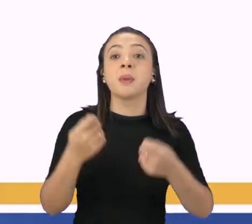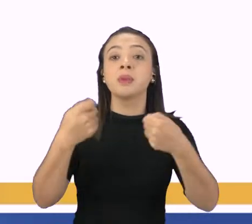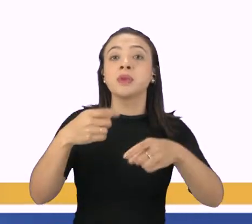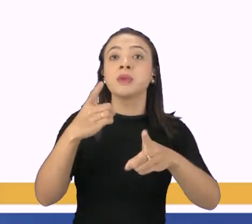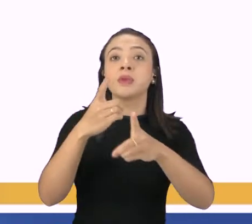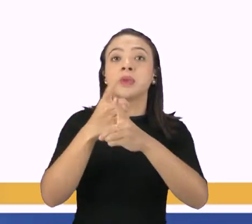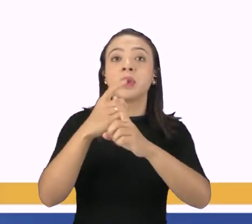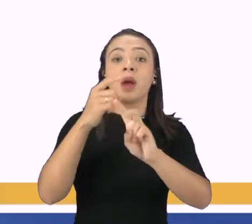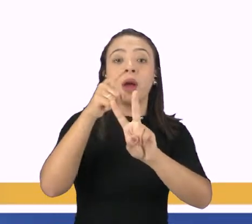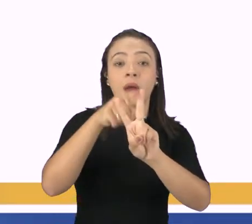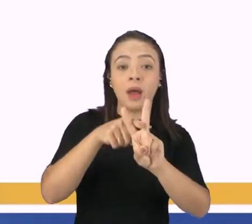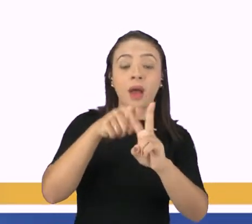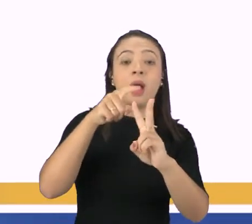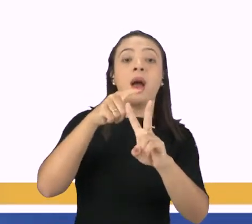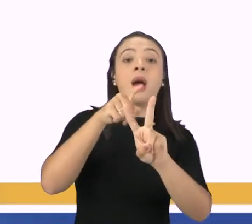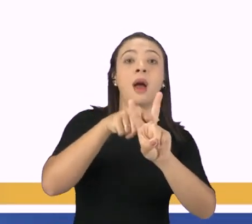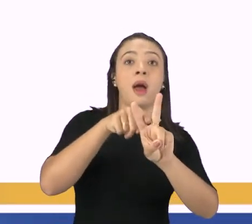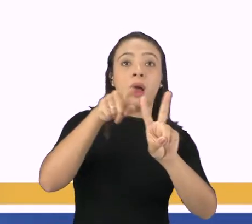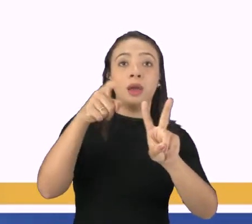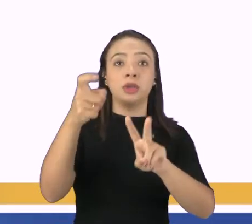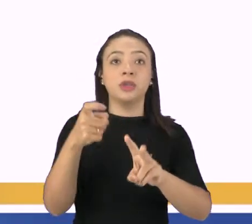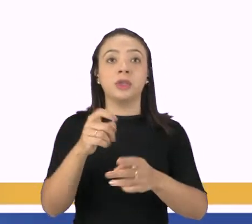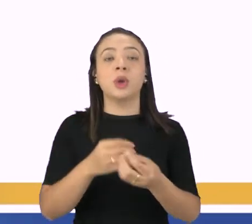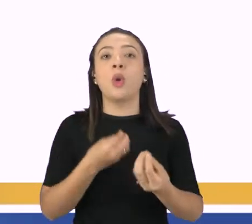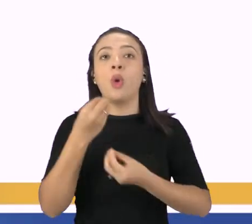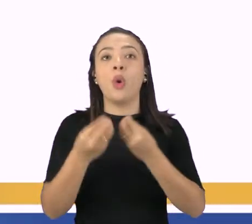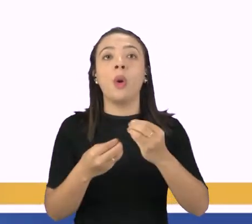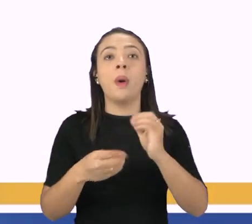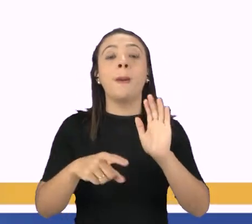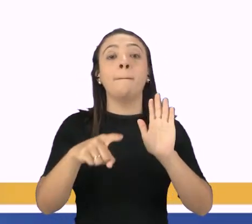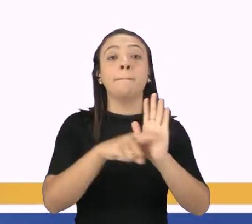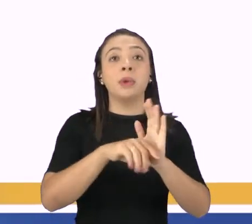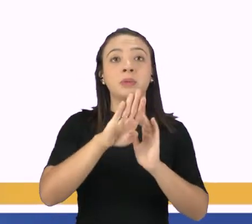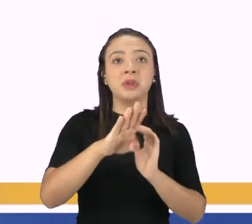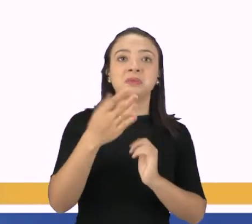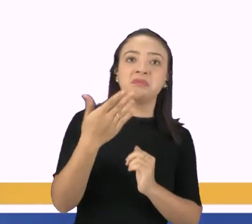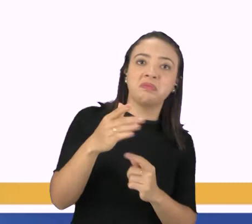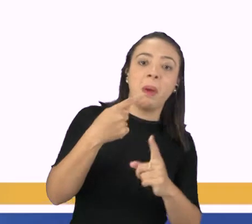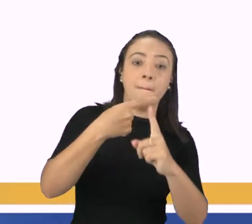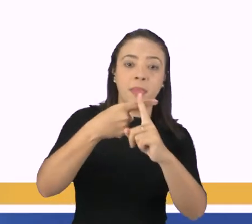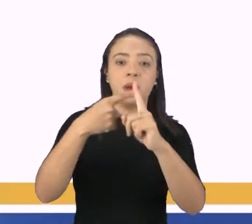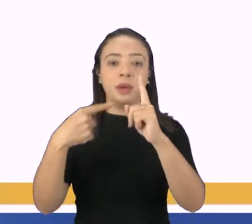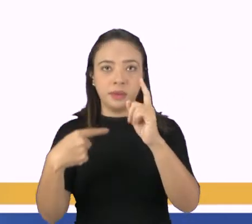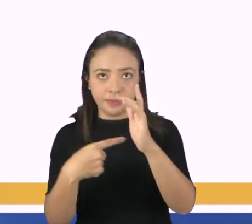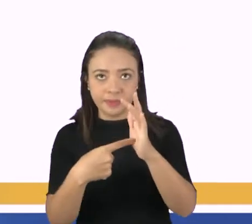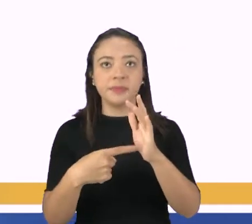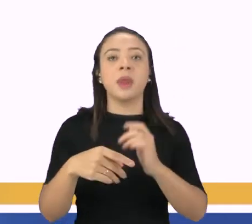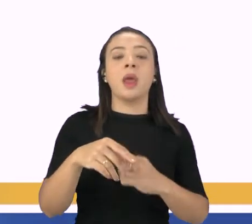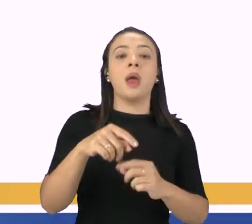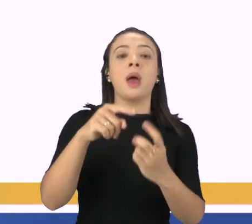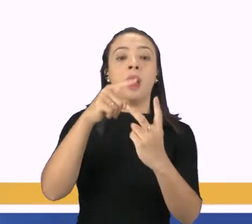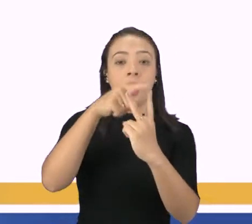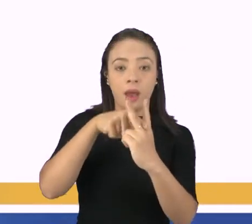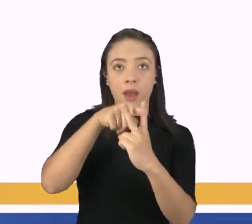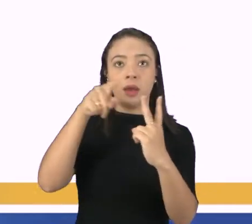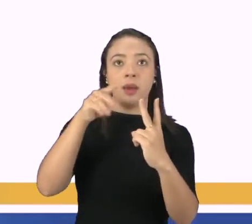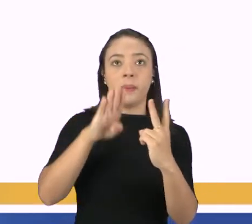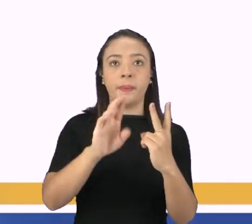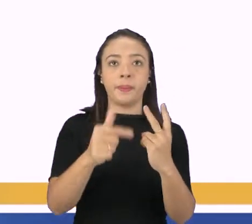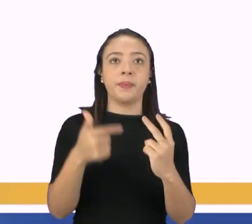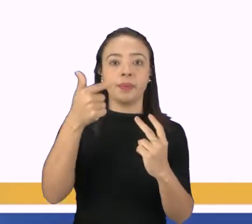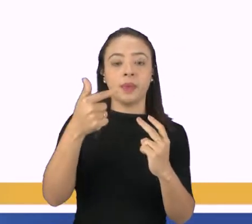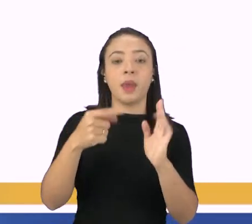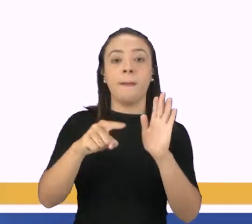raiz x aí, devemos fazer menos b, mais ou menos raiz de b² menos 4 vezes a vezes c,